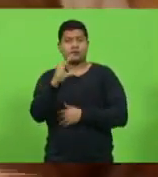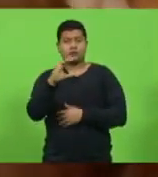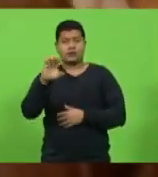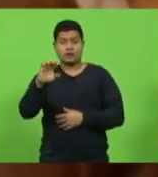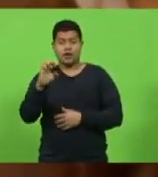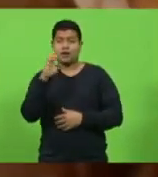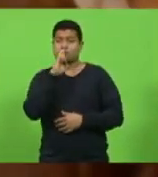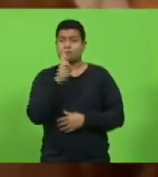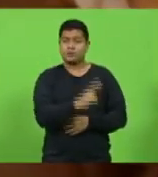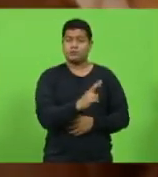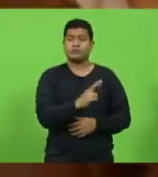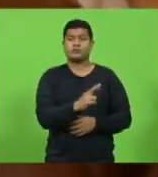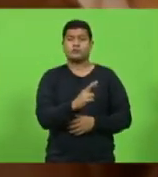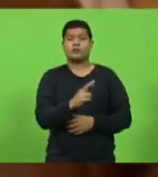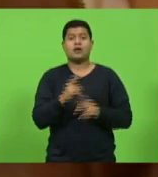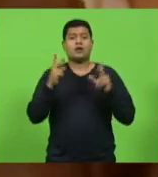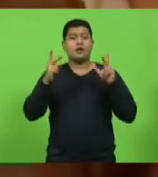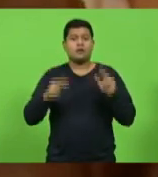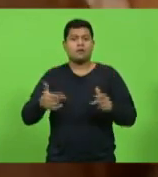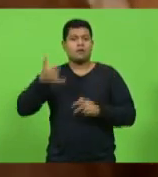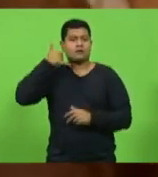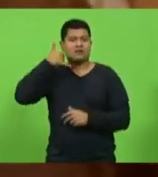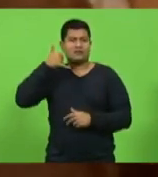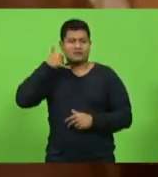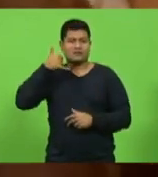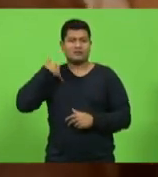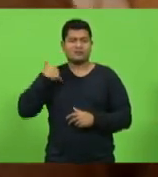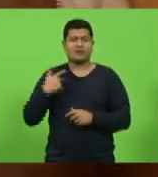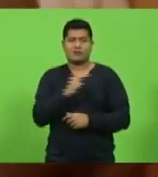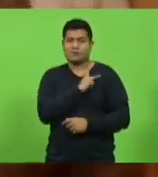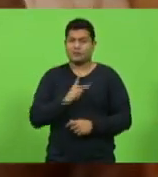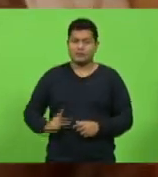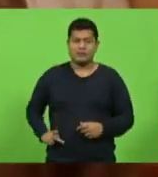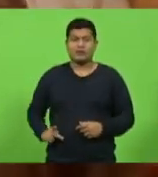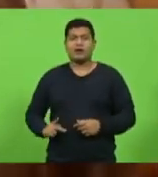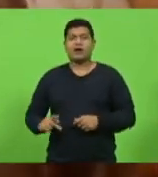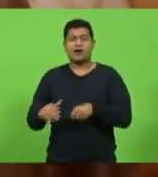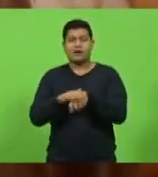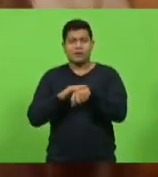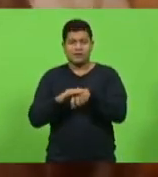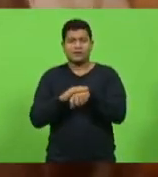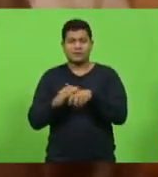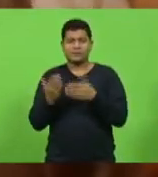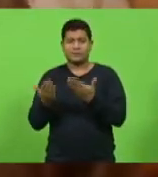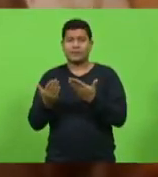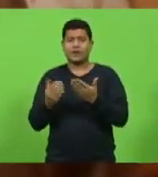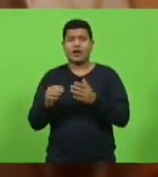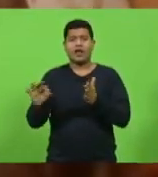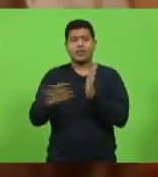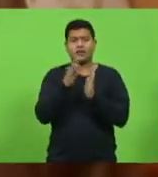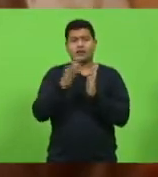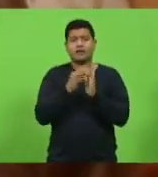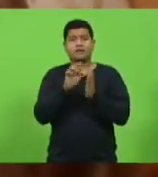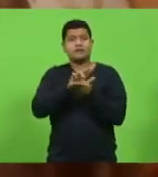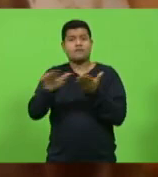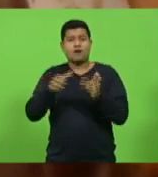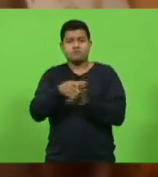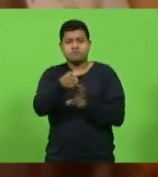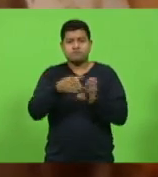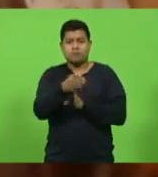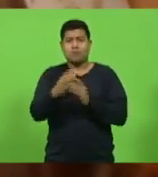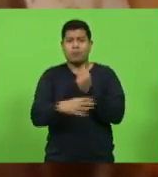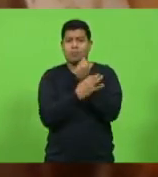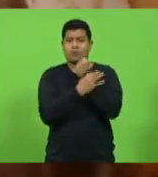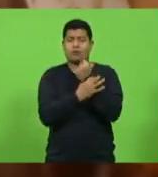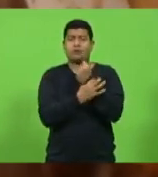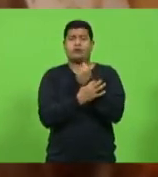no mesmo sentido da conversa ao telefone e destaca diversas recomendações de garantia e preservação ao